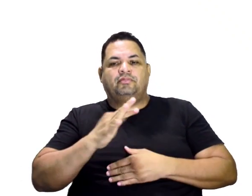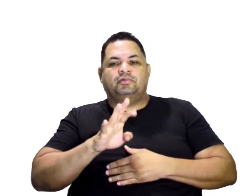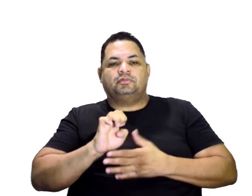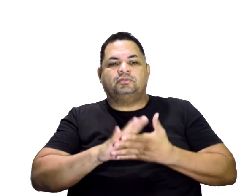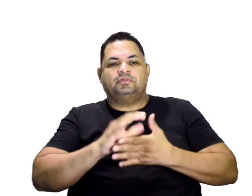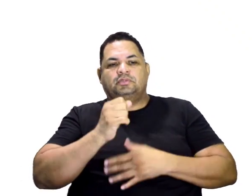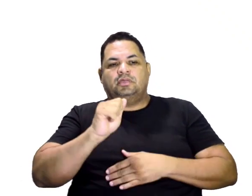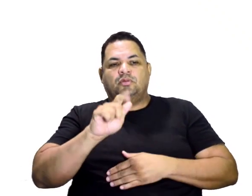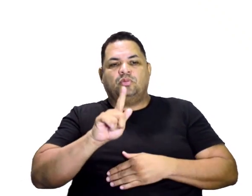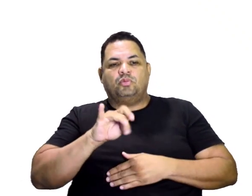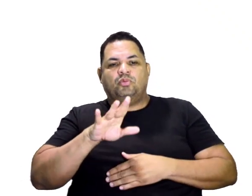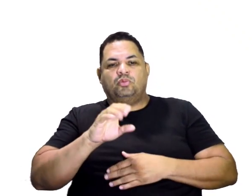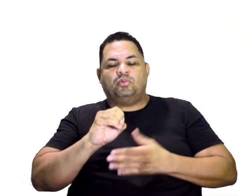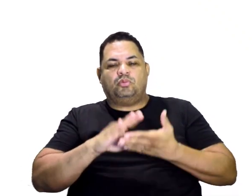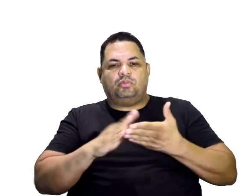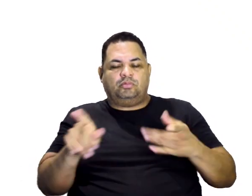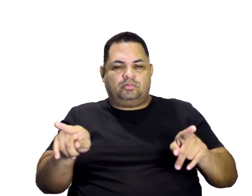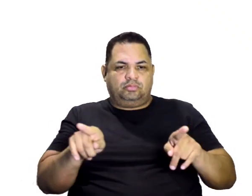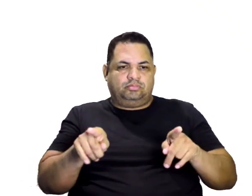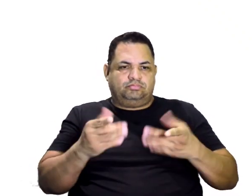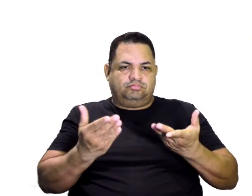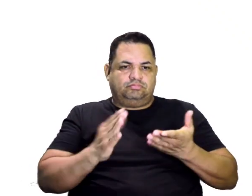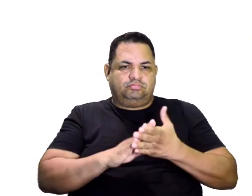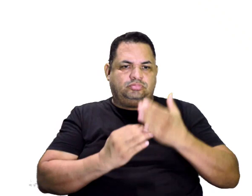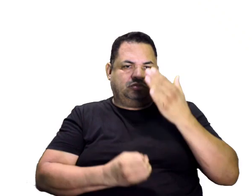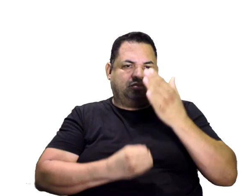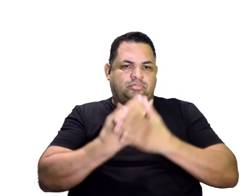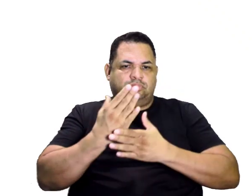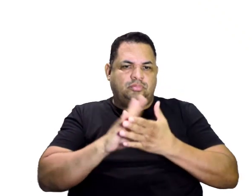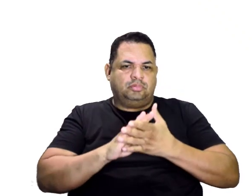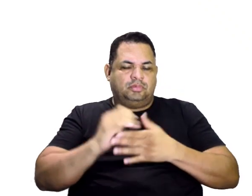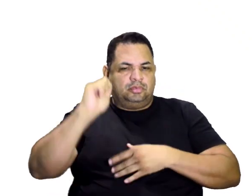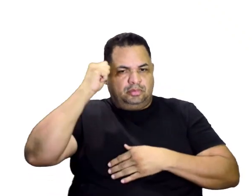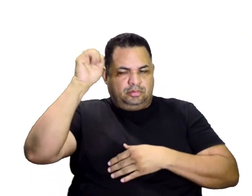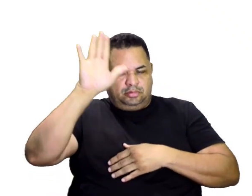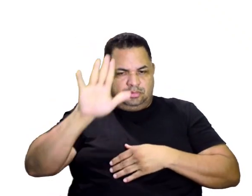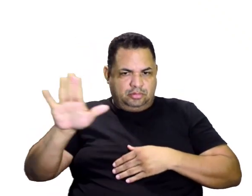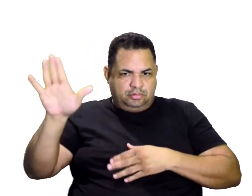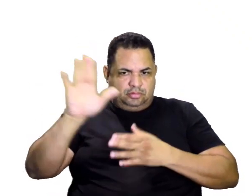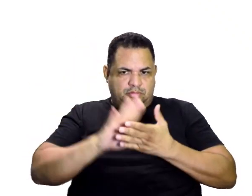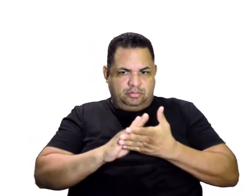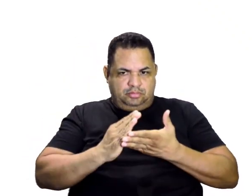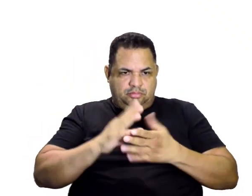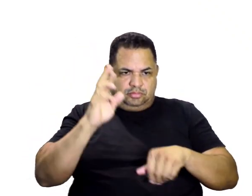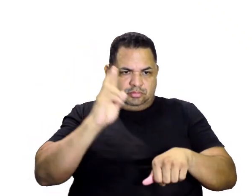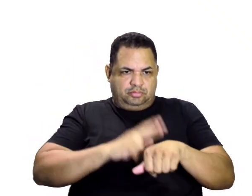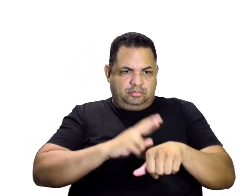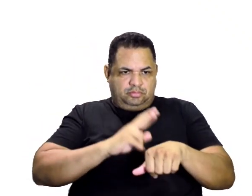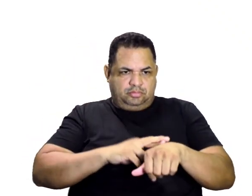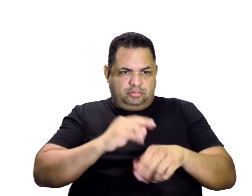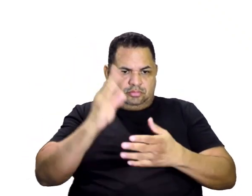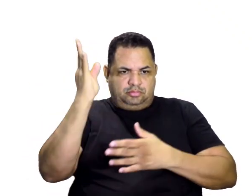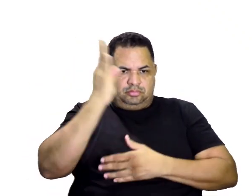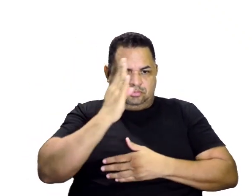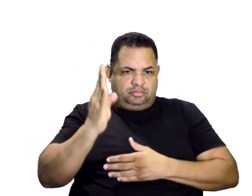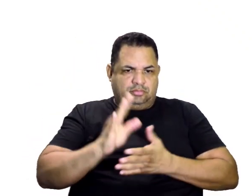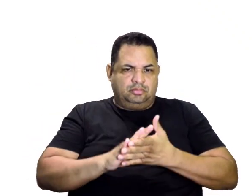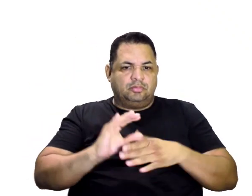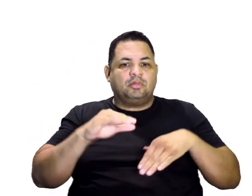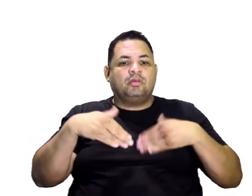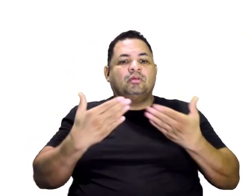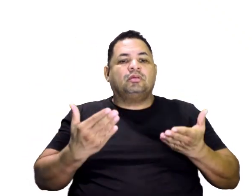e o agogô, que são de origem africana. Sendo assim, os ritmos abrasileirados